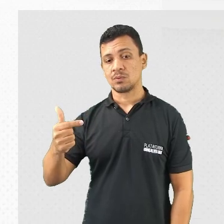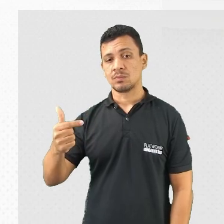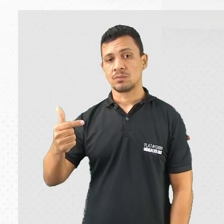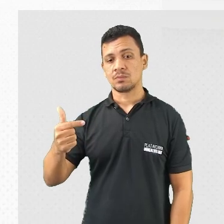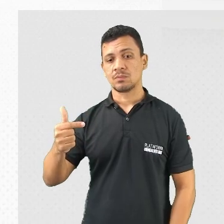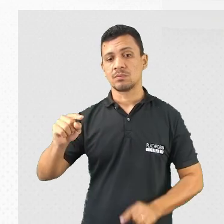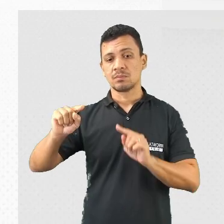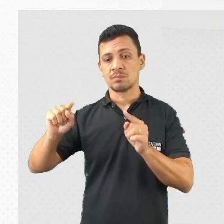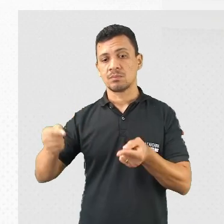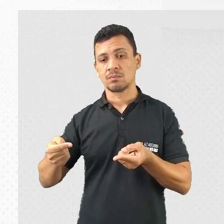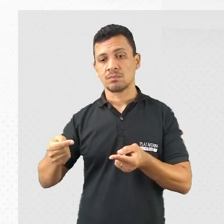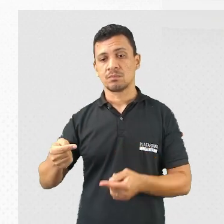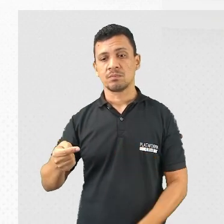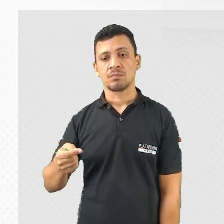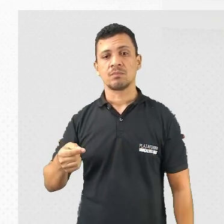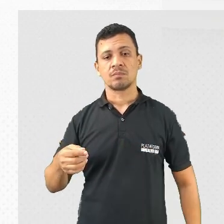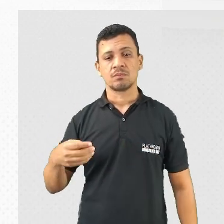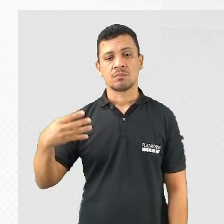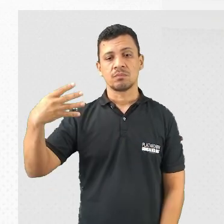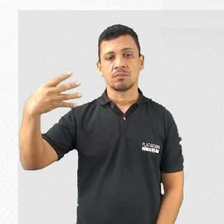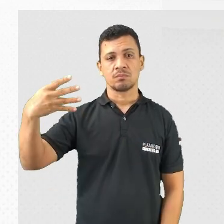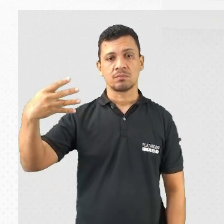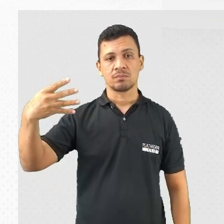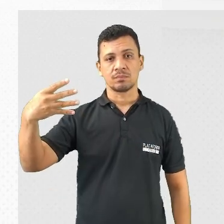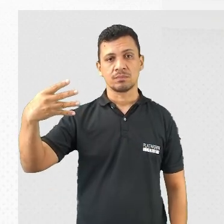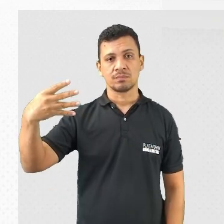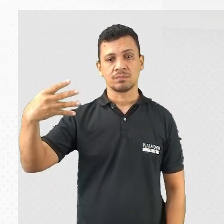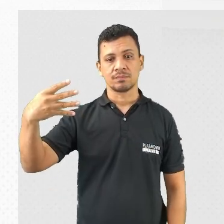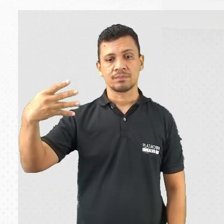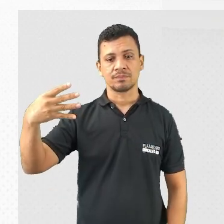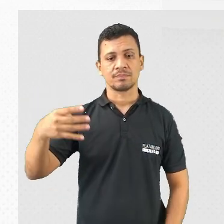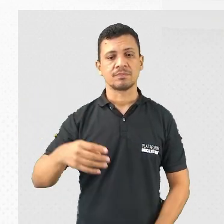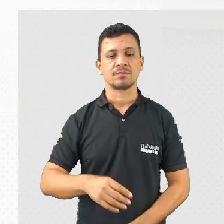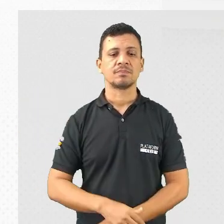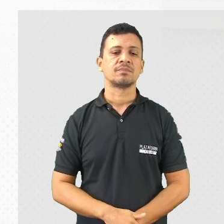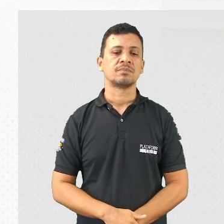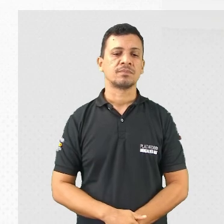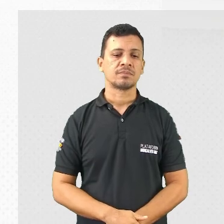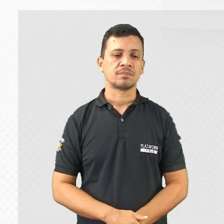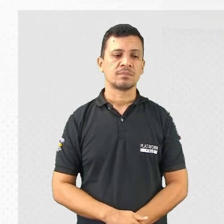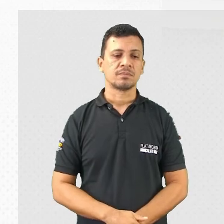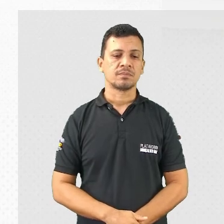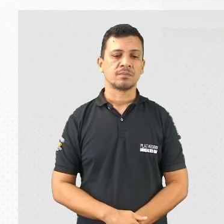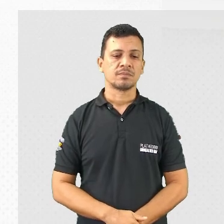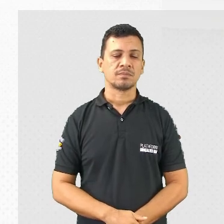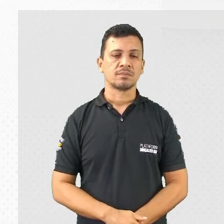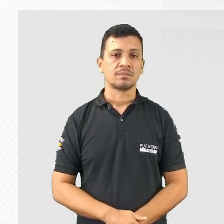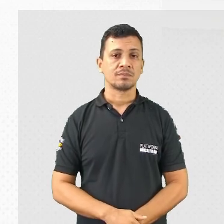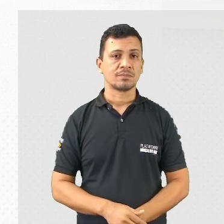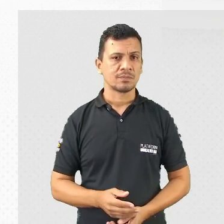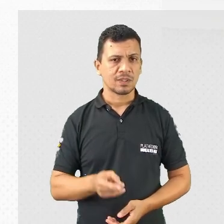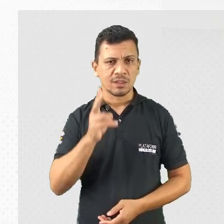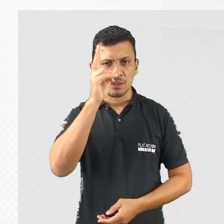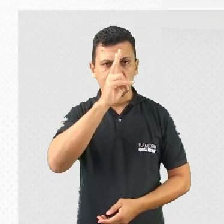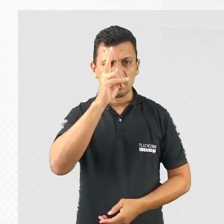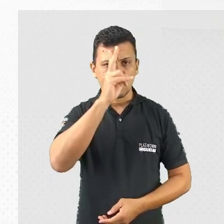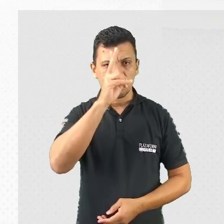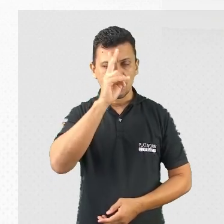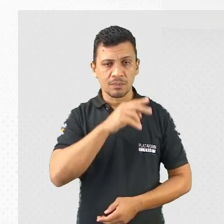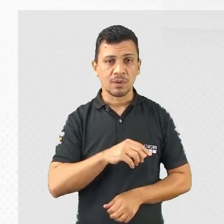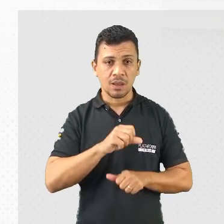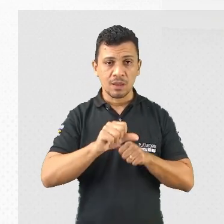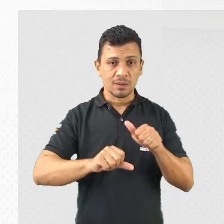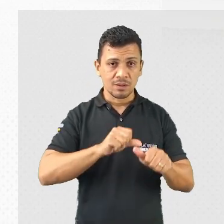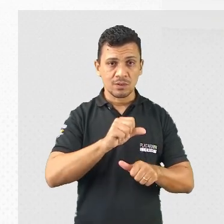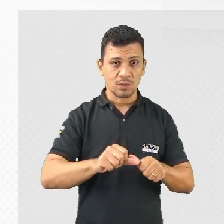0,02 elevado a 4. Tá? Então, lembrado como é que se transforma? Vamos